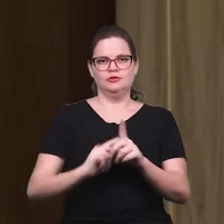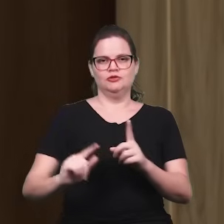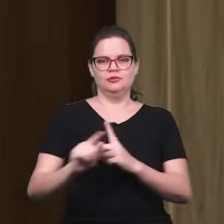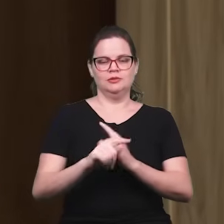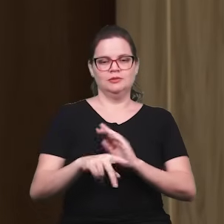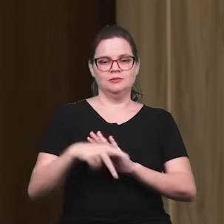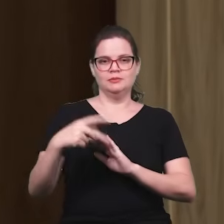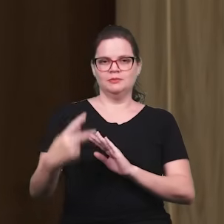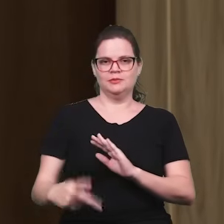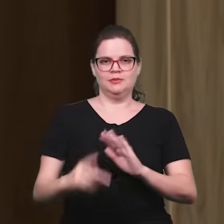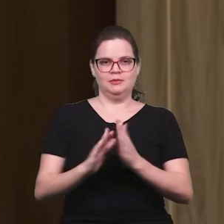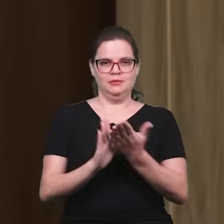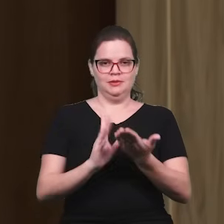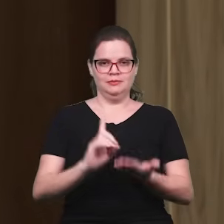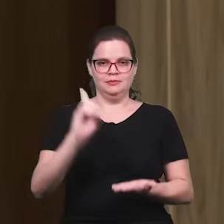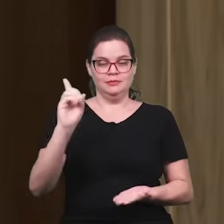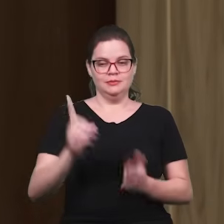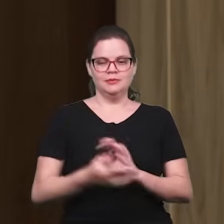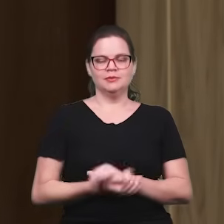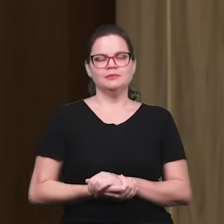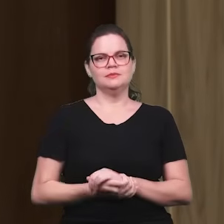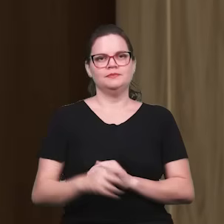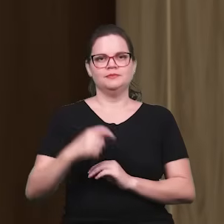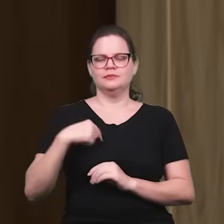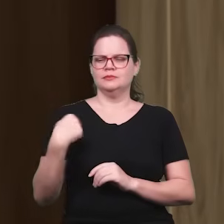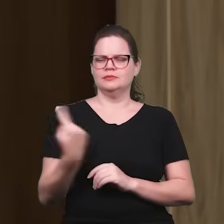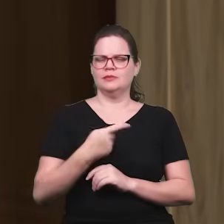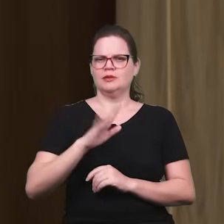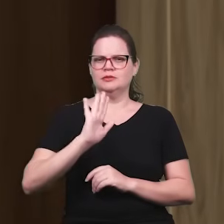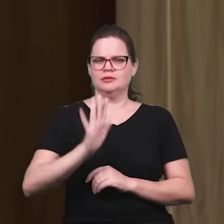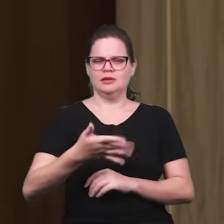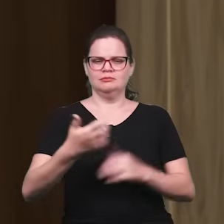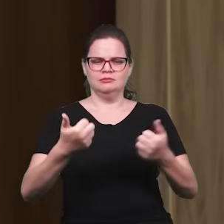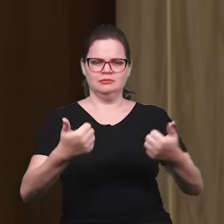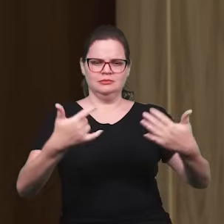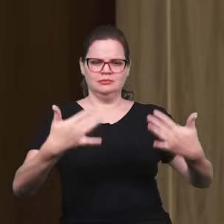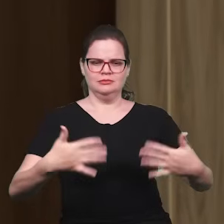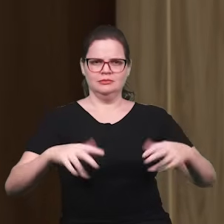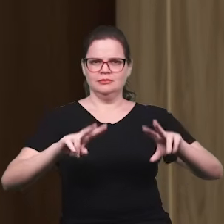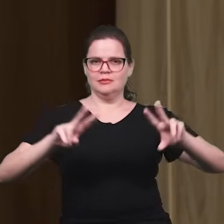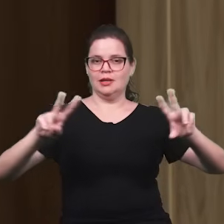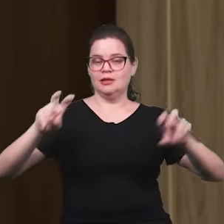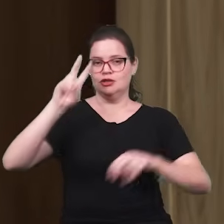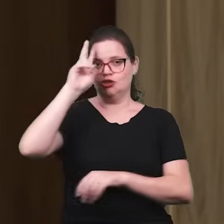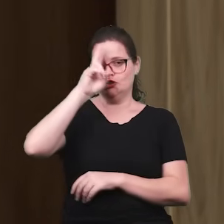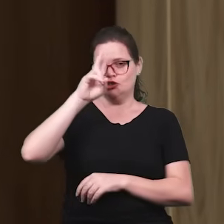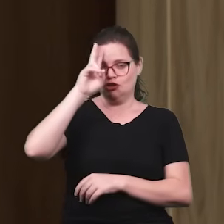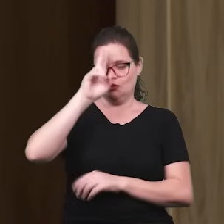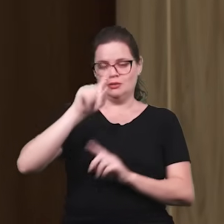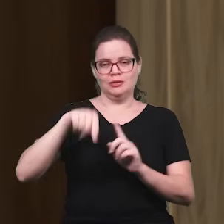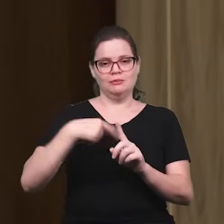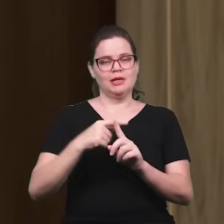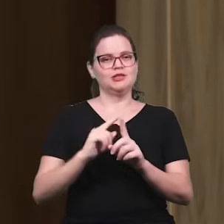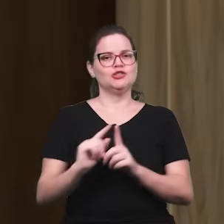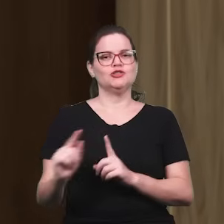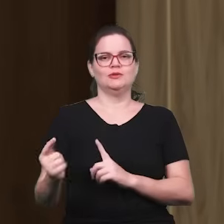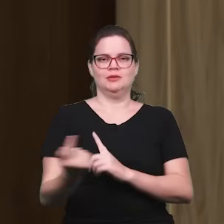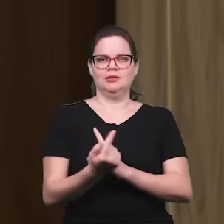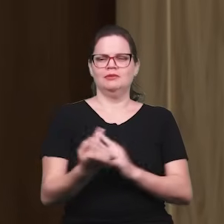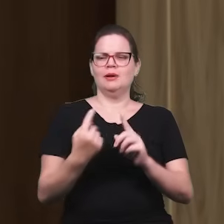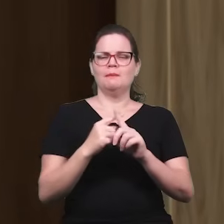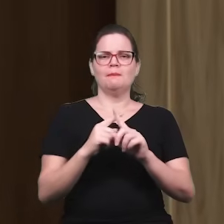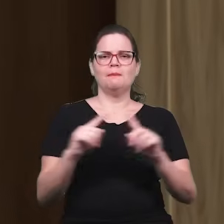Geografia Bíblica. Aqui nós falamos de história, falamos de geografia, mas